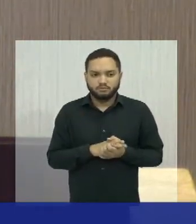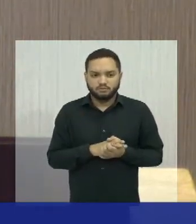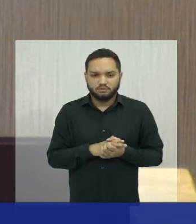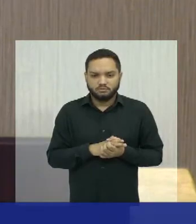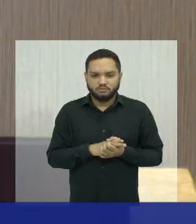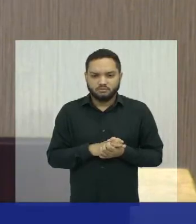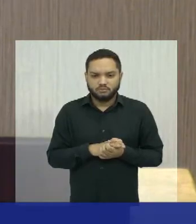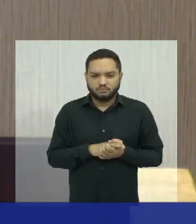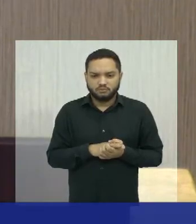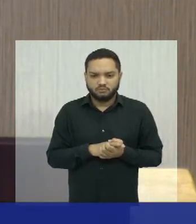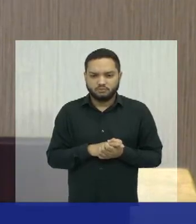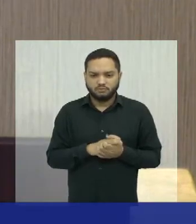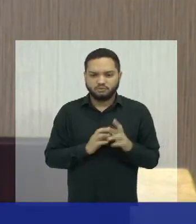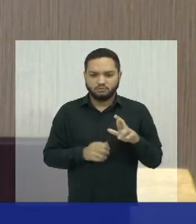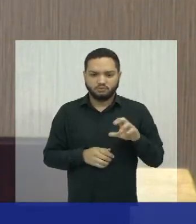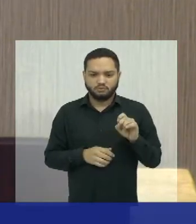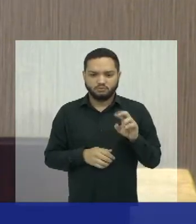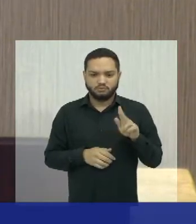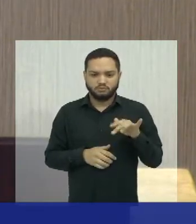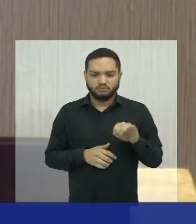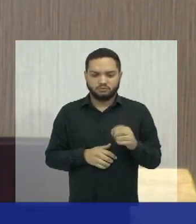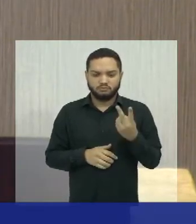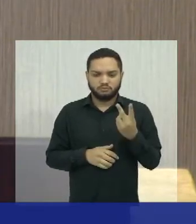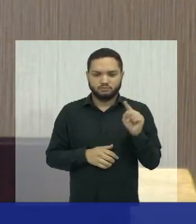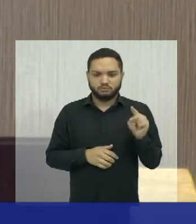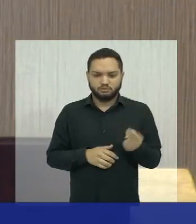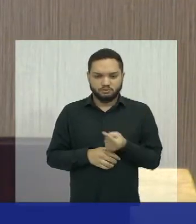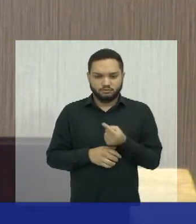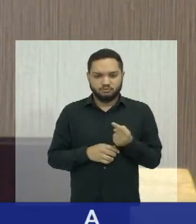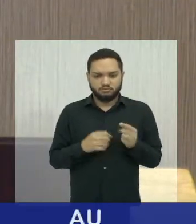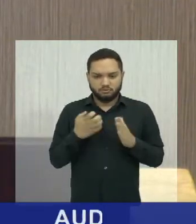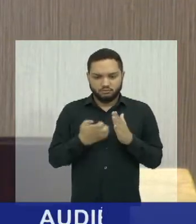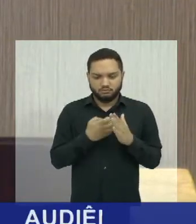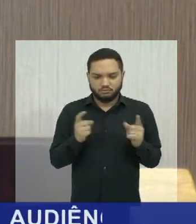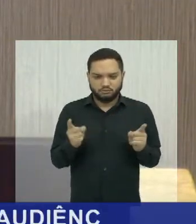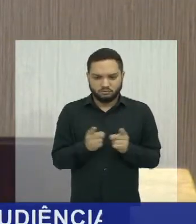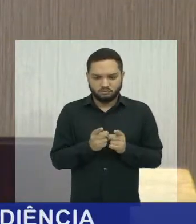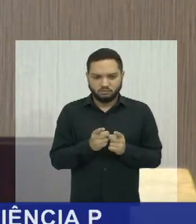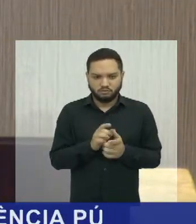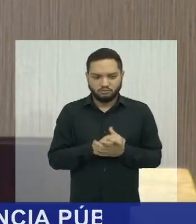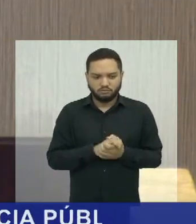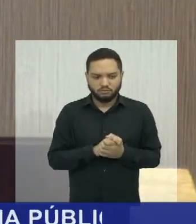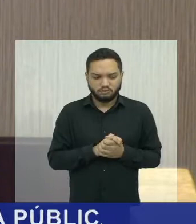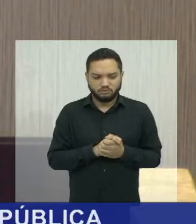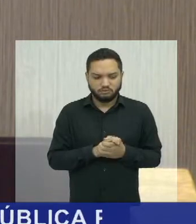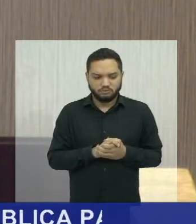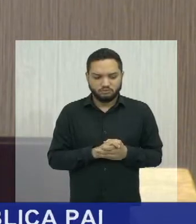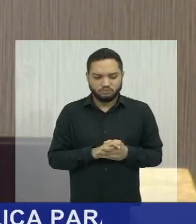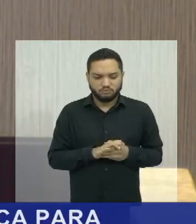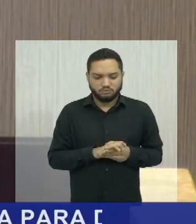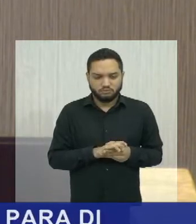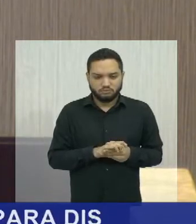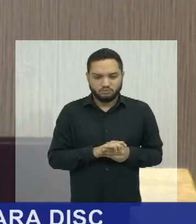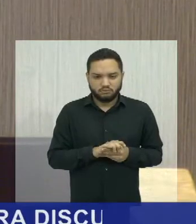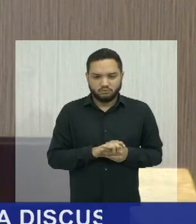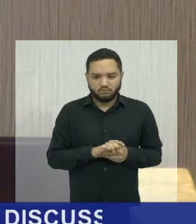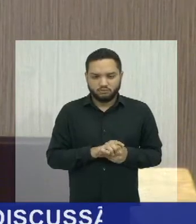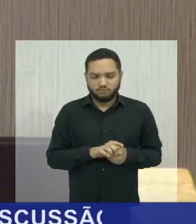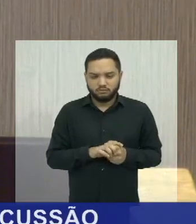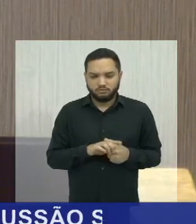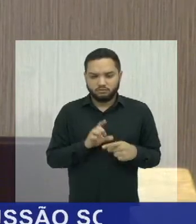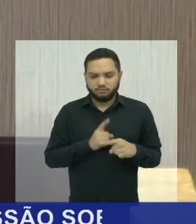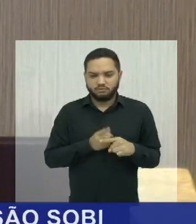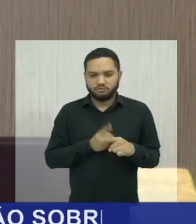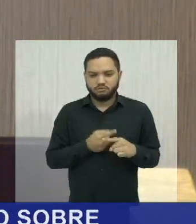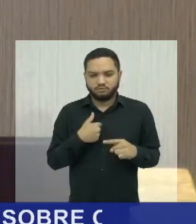O doutor Rodrigo falou aí, 2 milhões para pequena empresa, né? Meu queixo caiu ali, porque eu